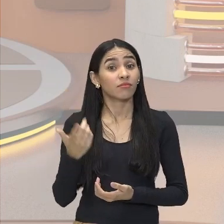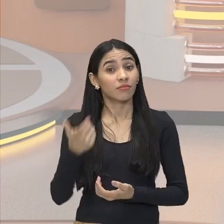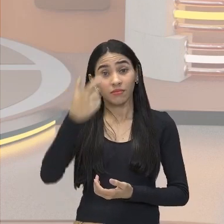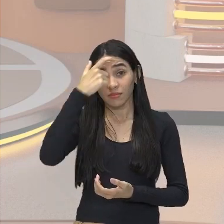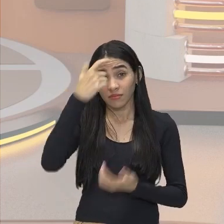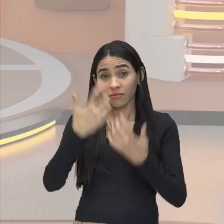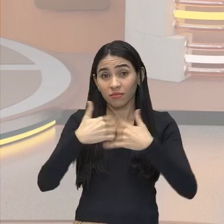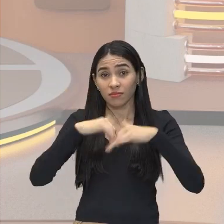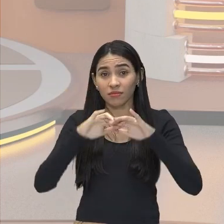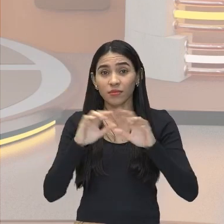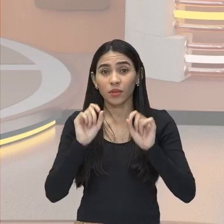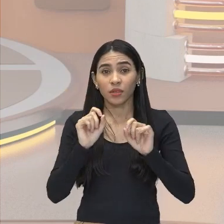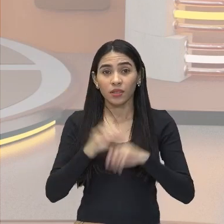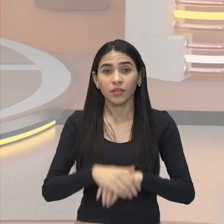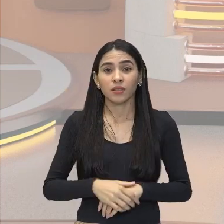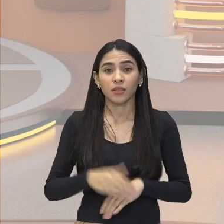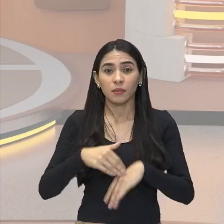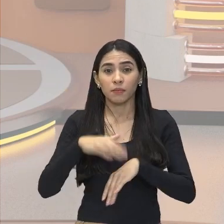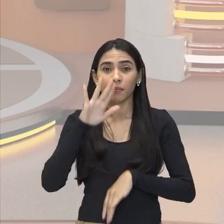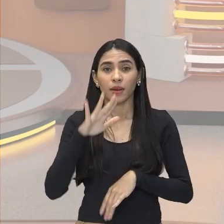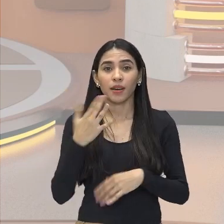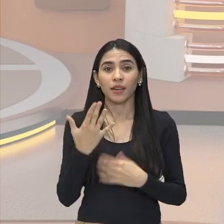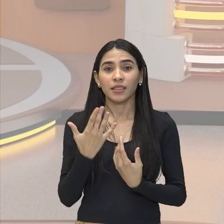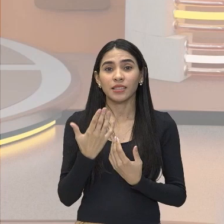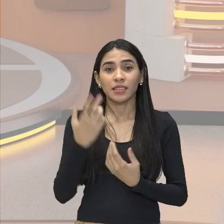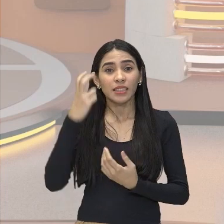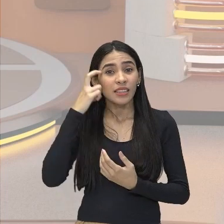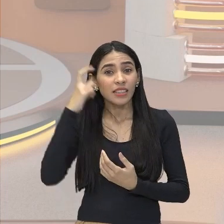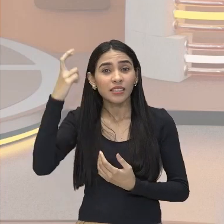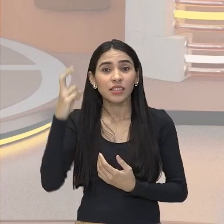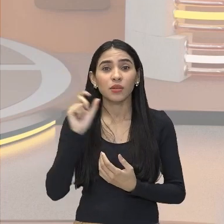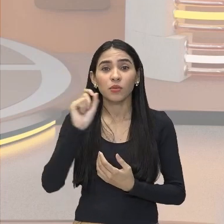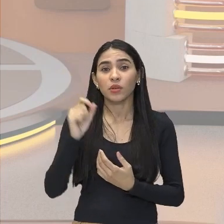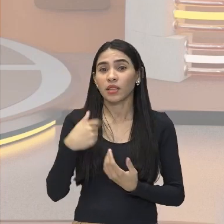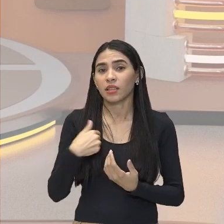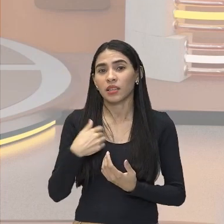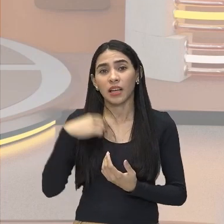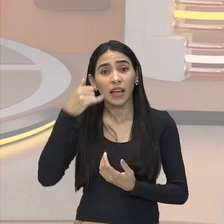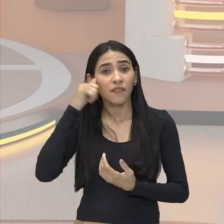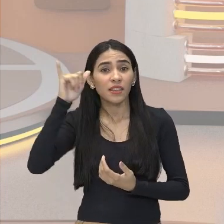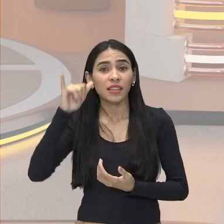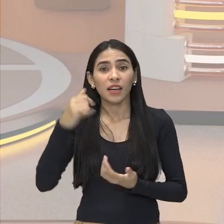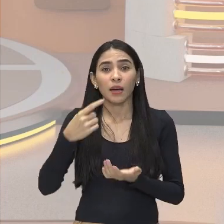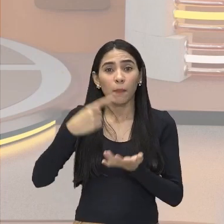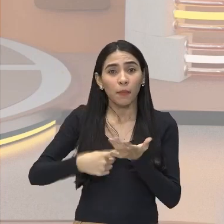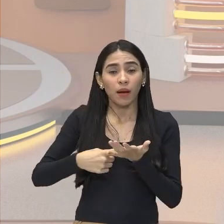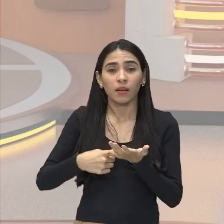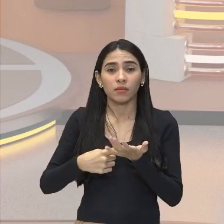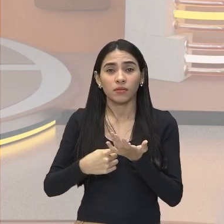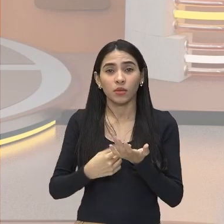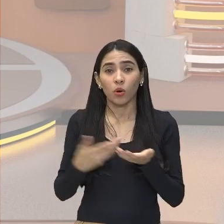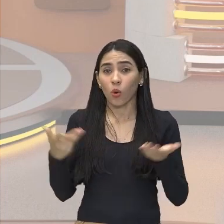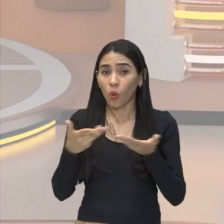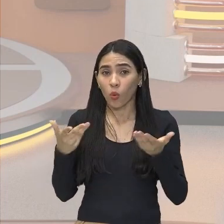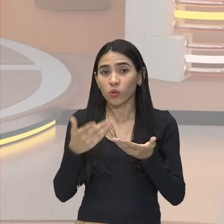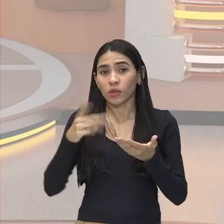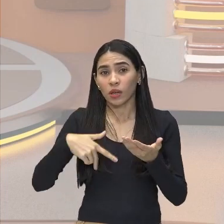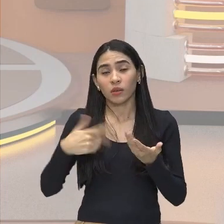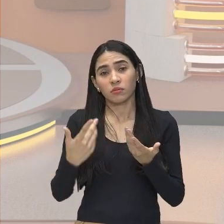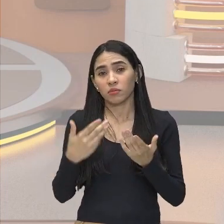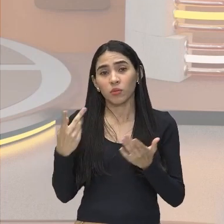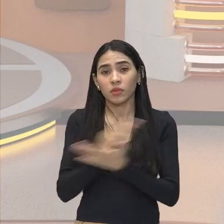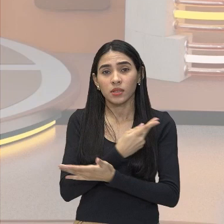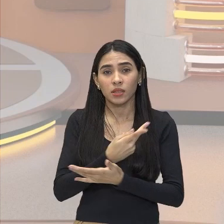Racionalmente falando, seria mais inteligente o quê? Eu não me comprometer. É o que está acontecendo. Por quê? Eu não vou me